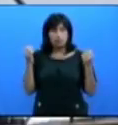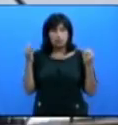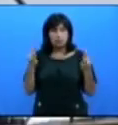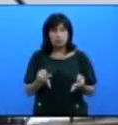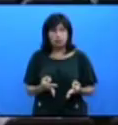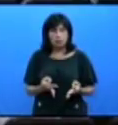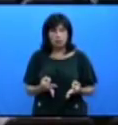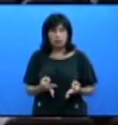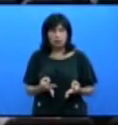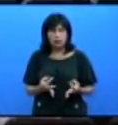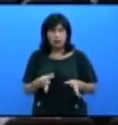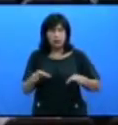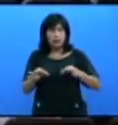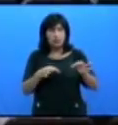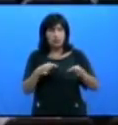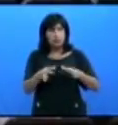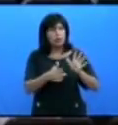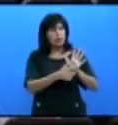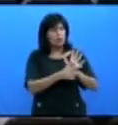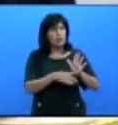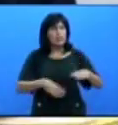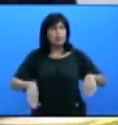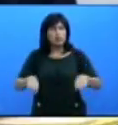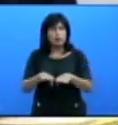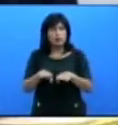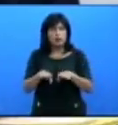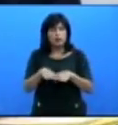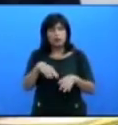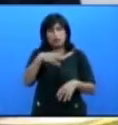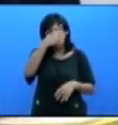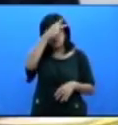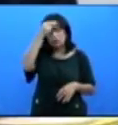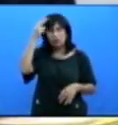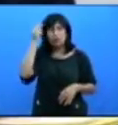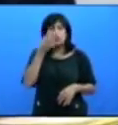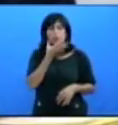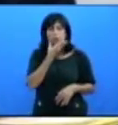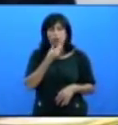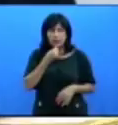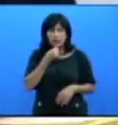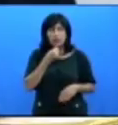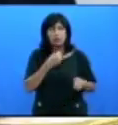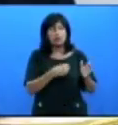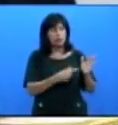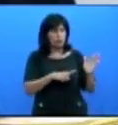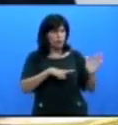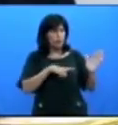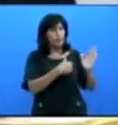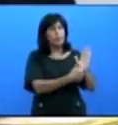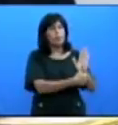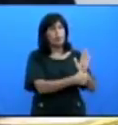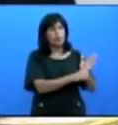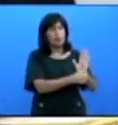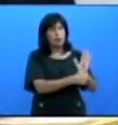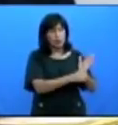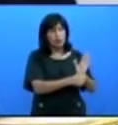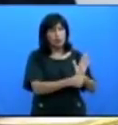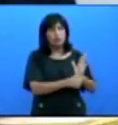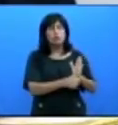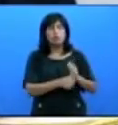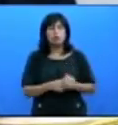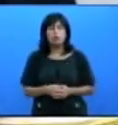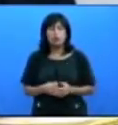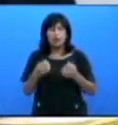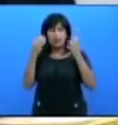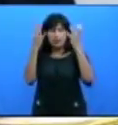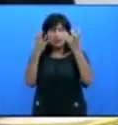Aprovado. Projeto de lei do senhor prefeito municipal. Artigo 1º. Ficam revogadas em todos os seus termos as